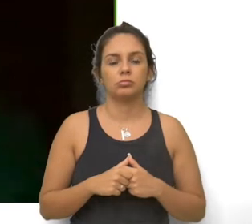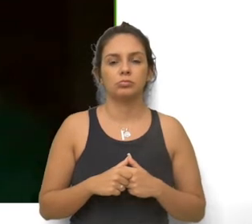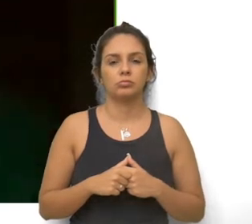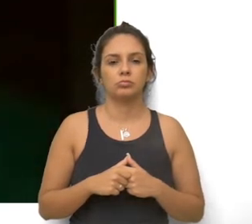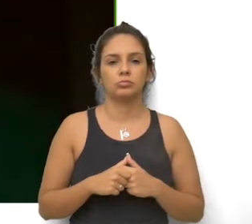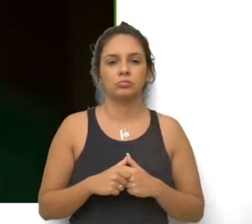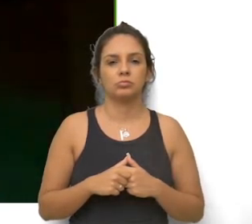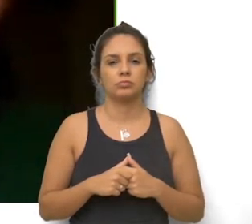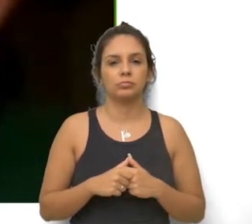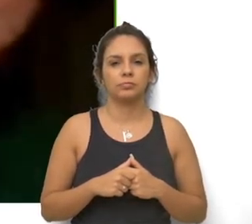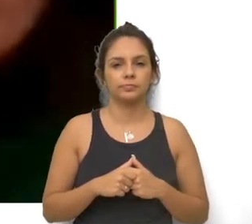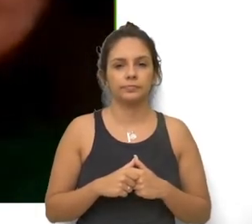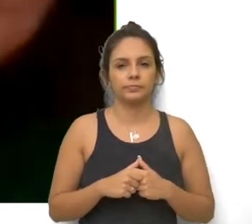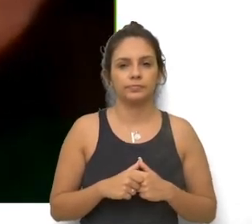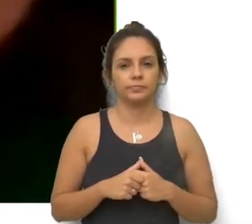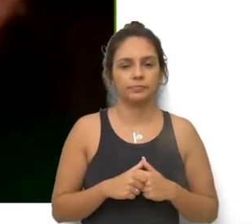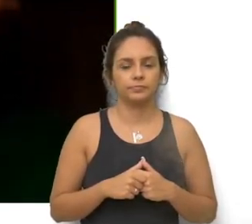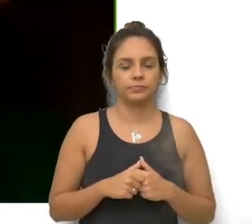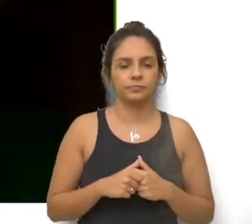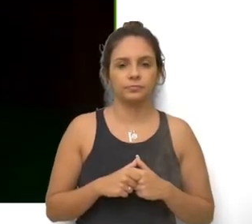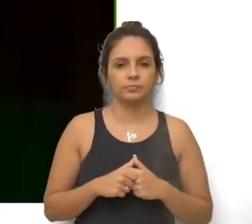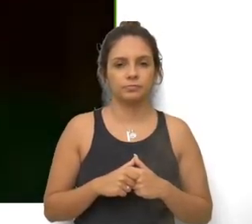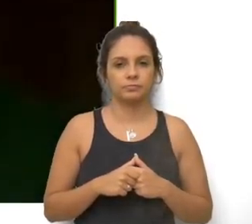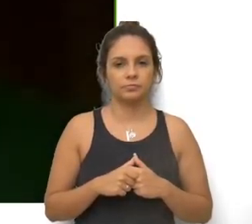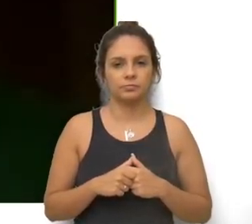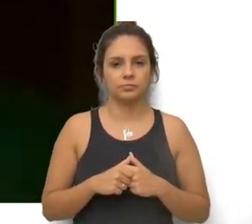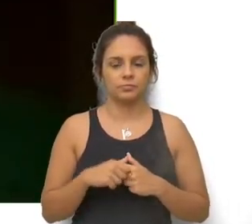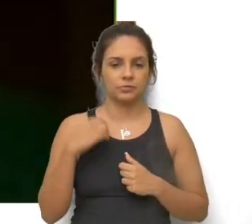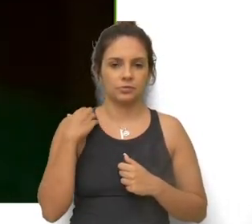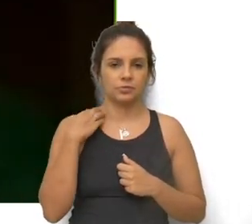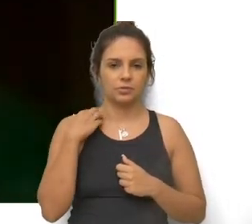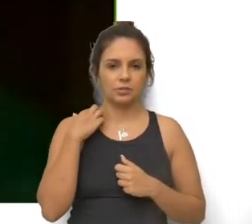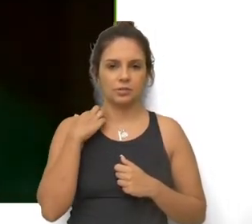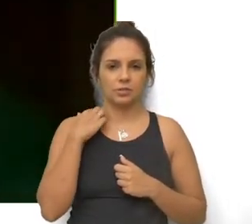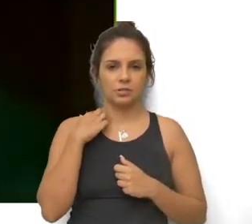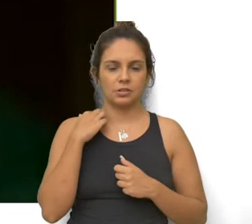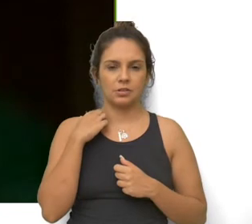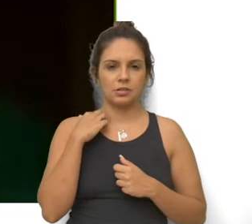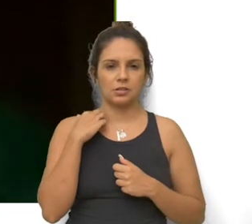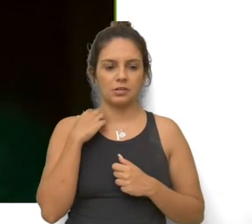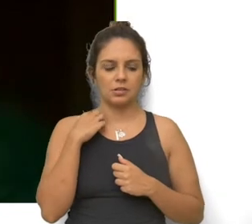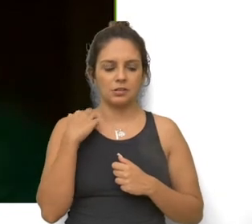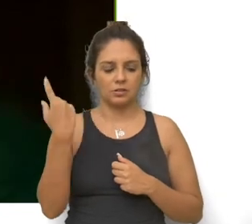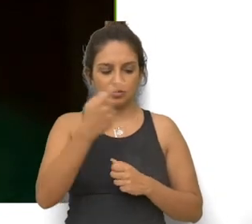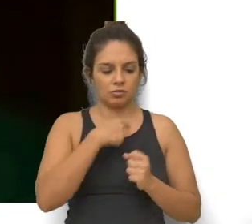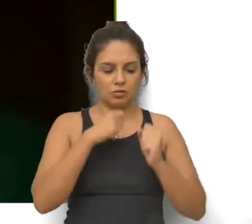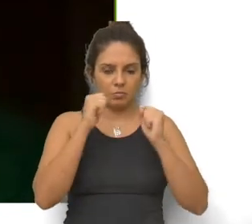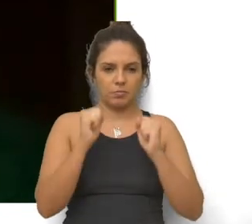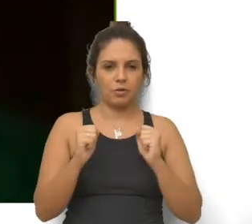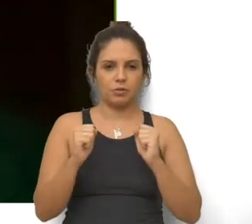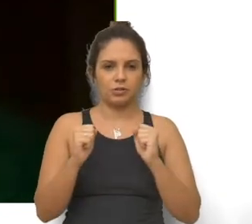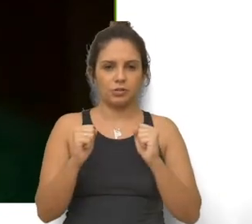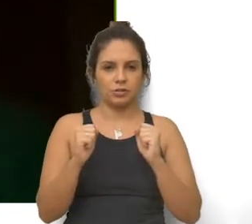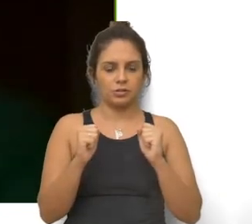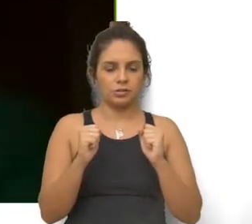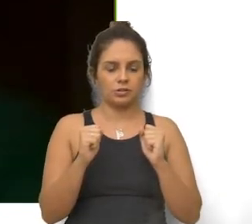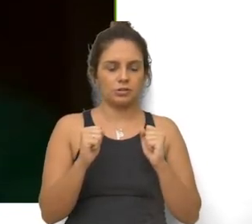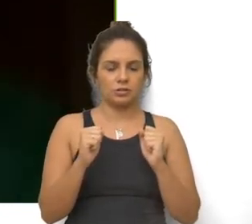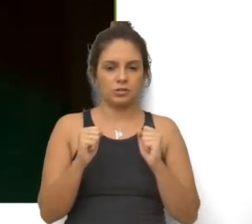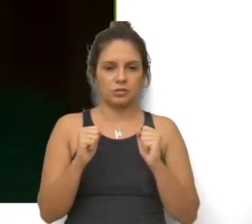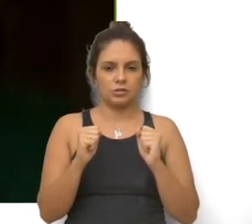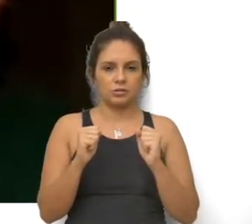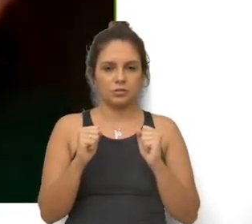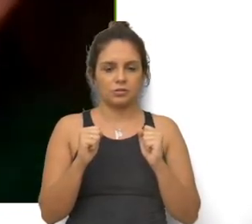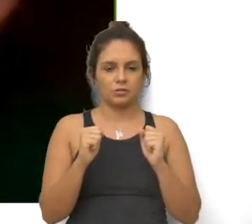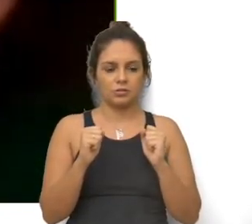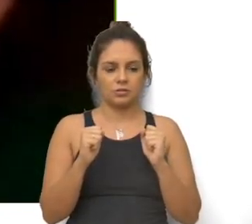Enfim, olha, mostrando assim aleatoriamente, porque eu não estava preparado, não tinha separado as páginas aqui para...